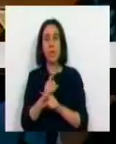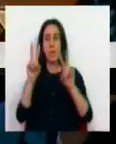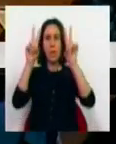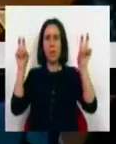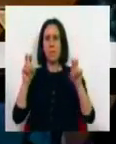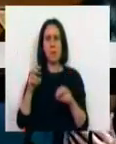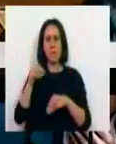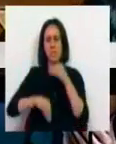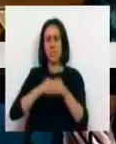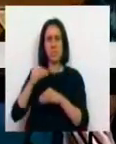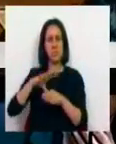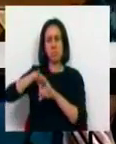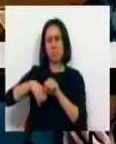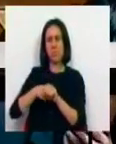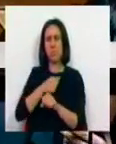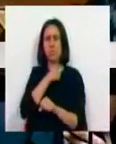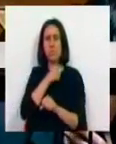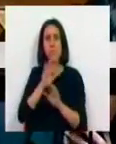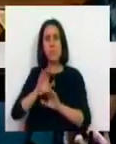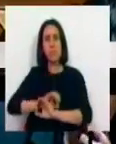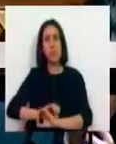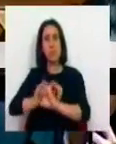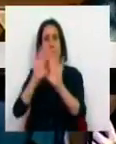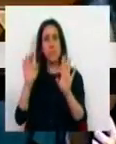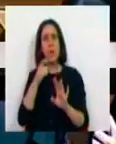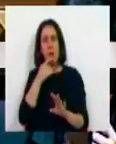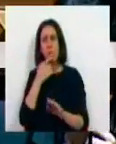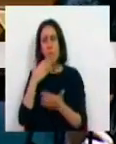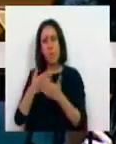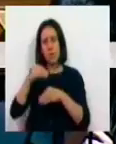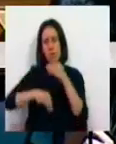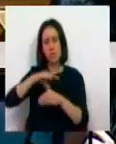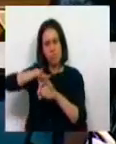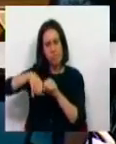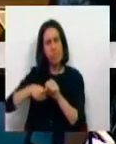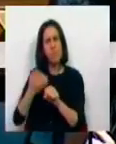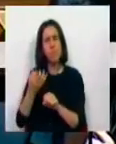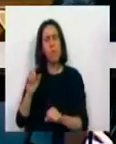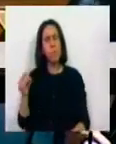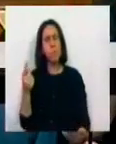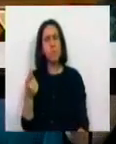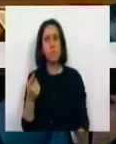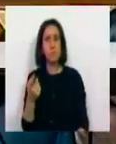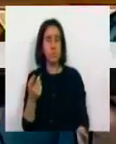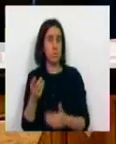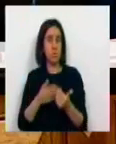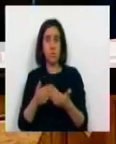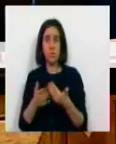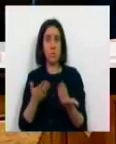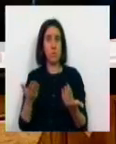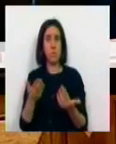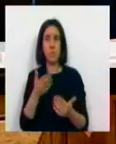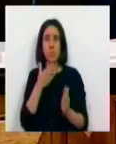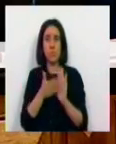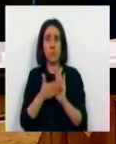as eleições, mas essa clarificação é que podia lixar mesmo as eleições, por isso não interessou